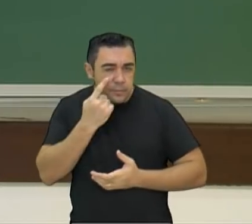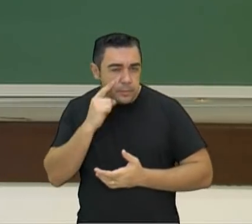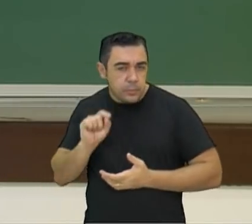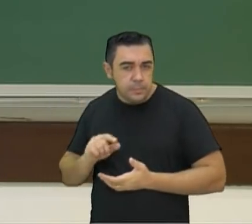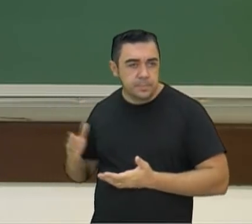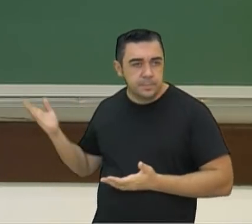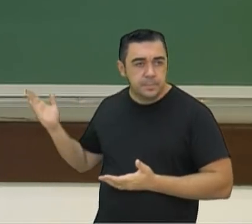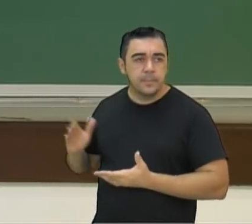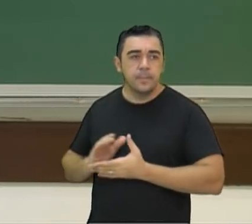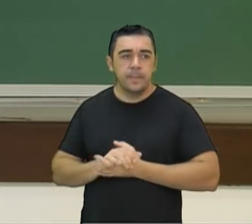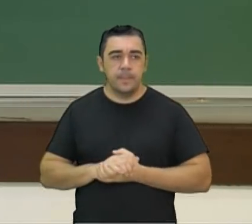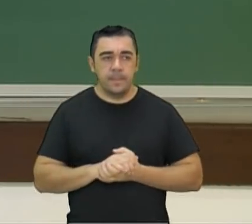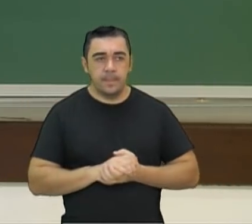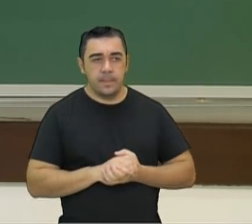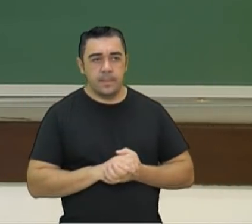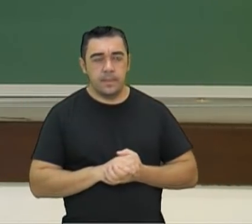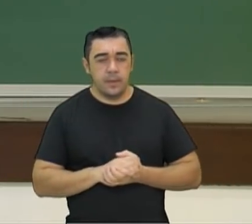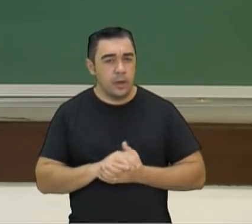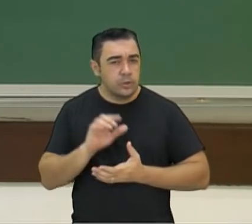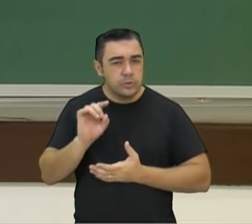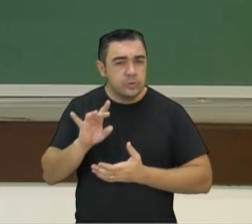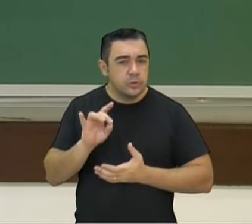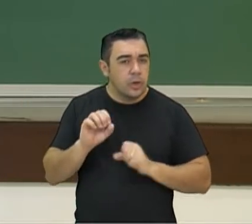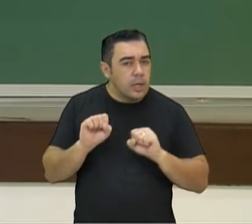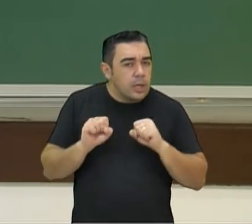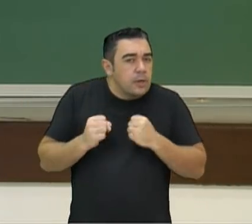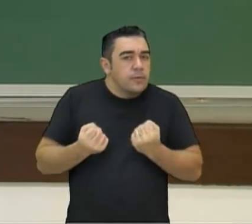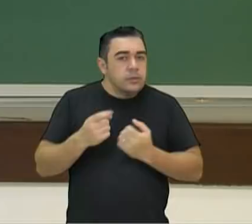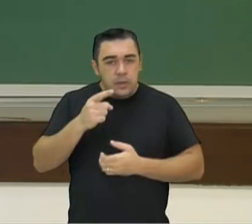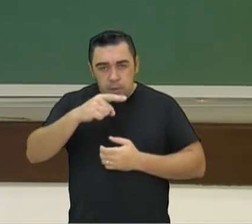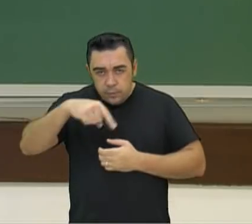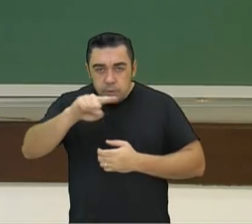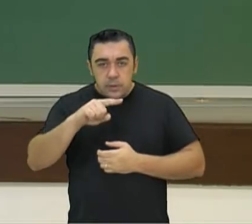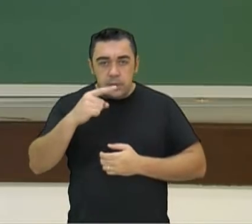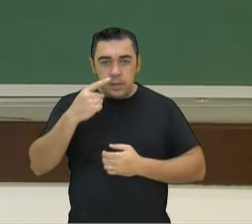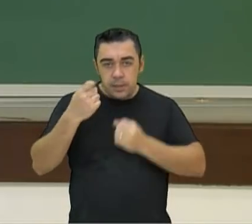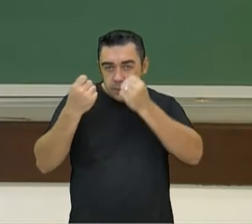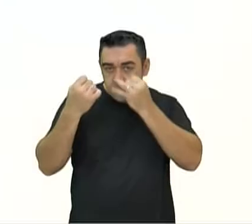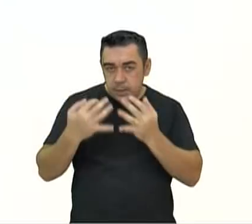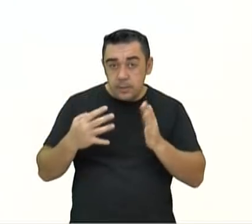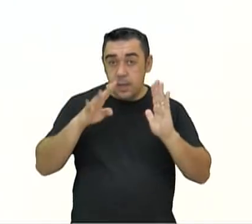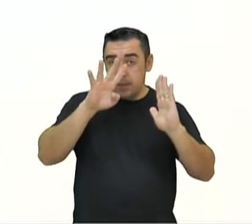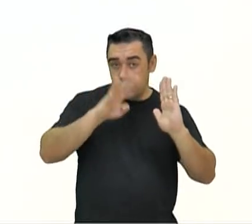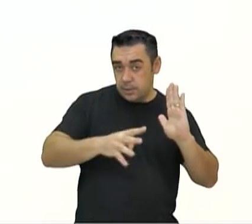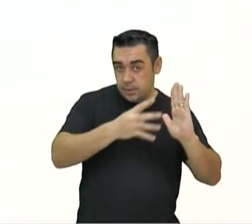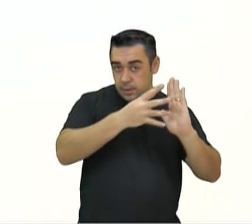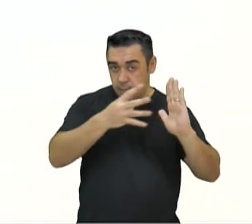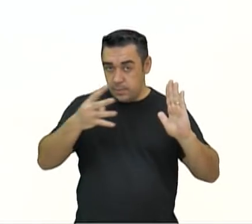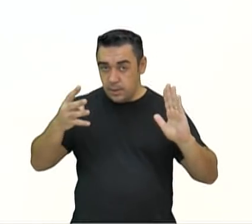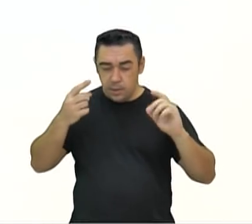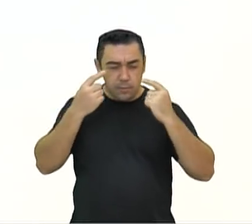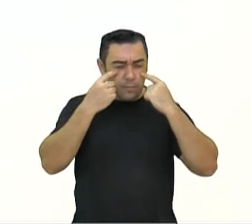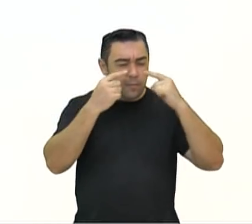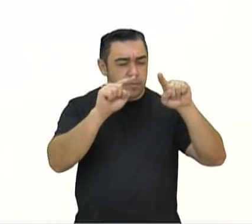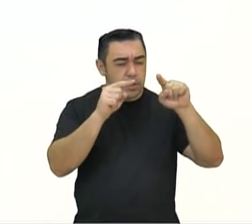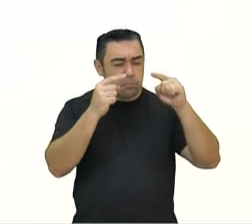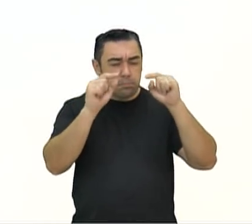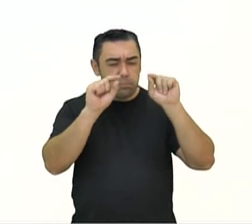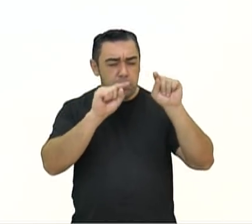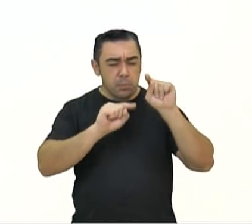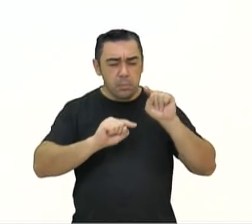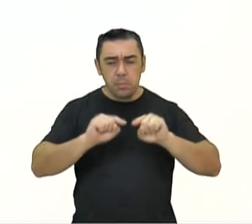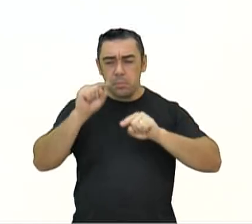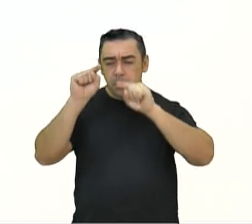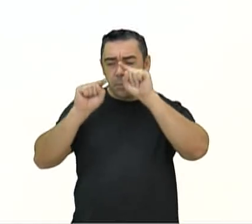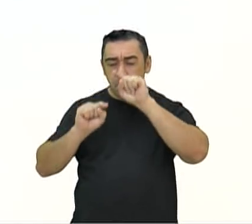tem. Então, a gente só para reforçar, né, de novo essa explicação, agora com a possibilidade de vocês visualizar os